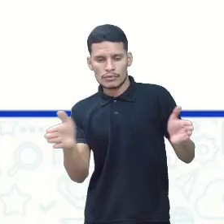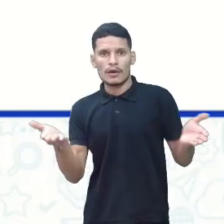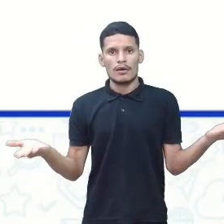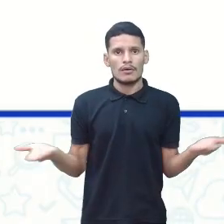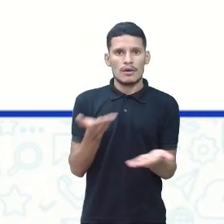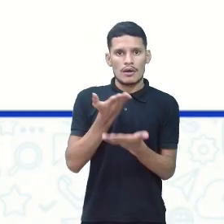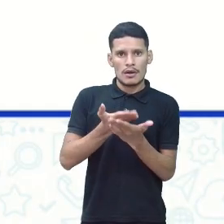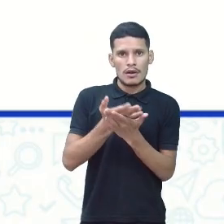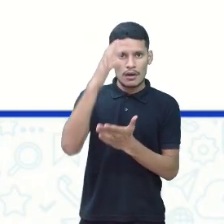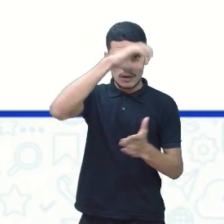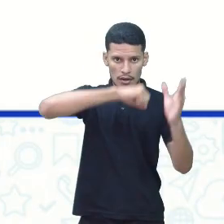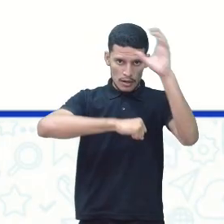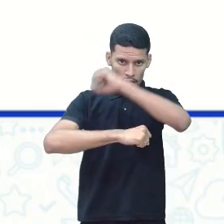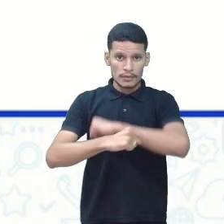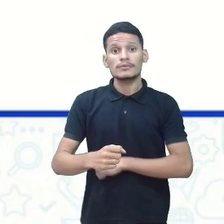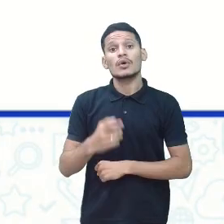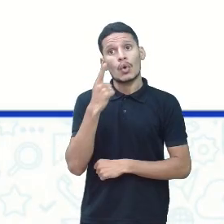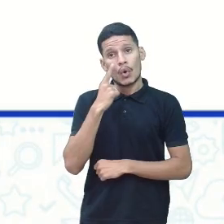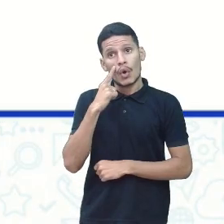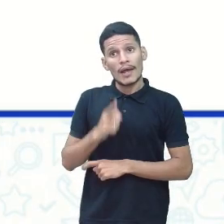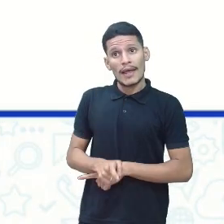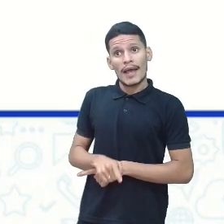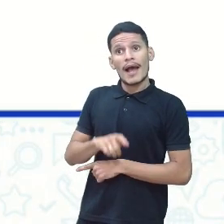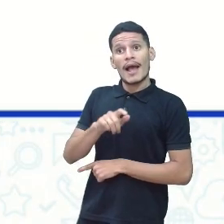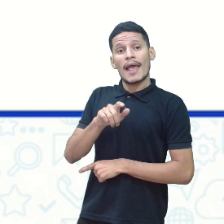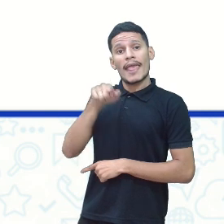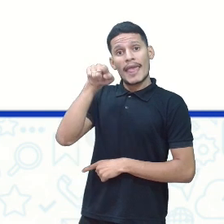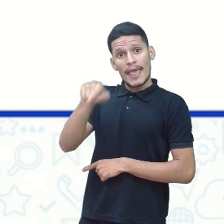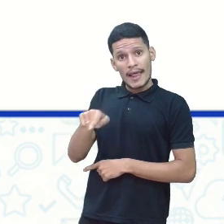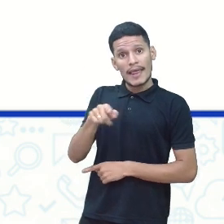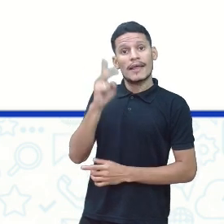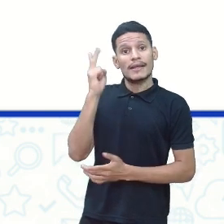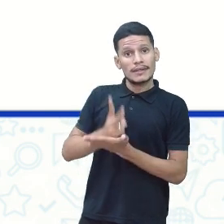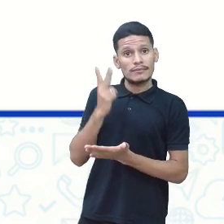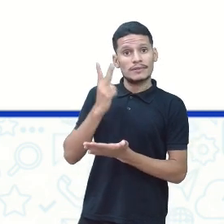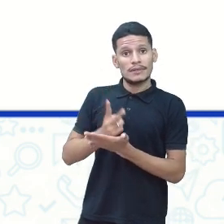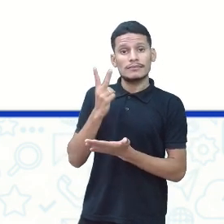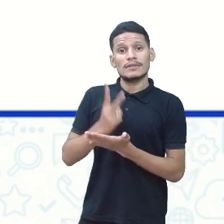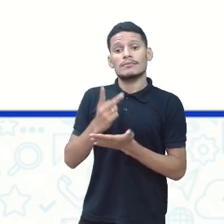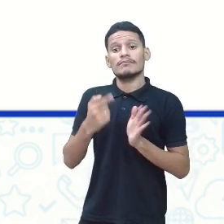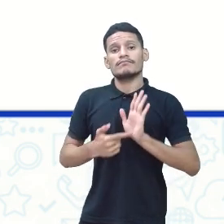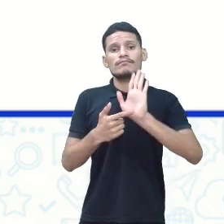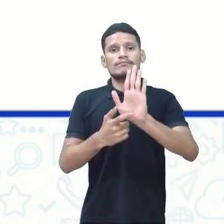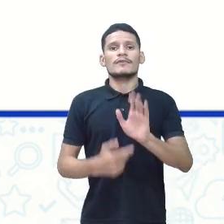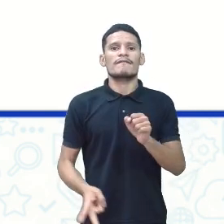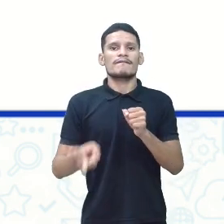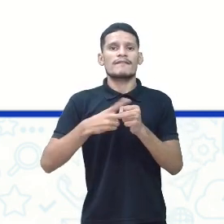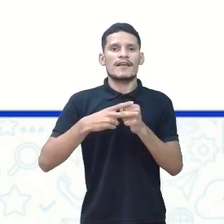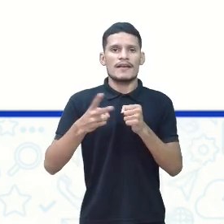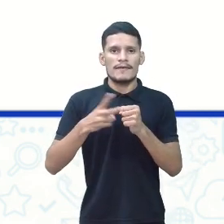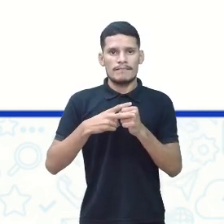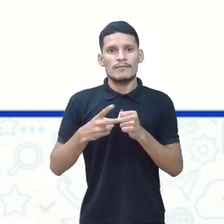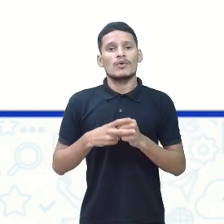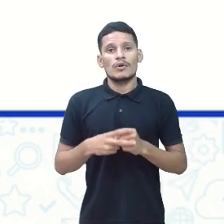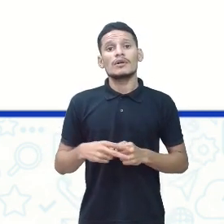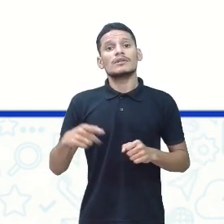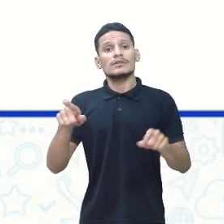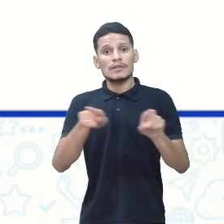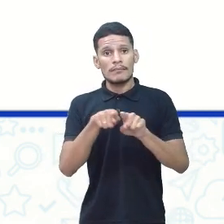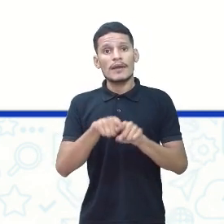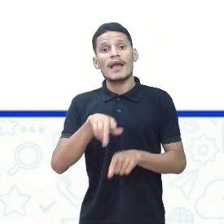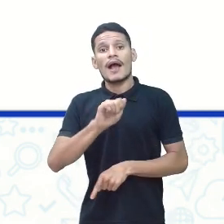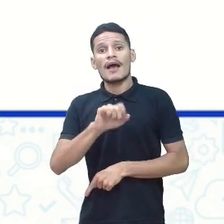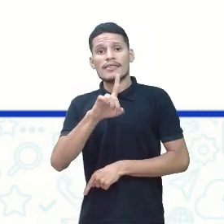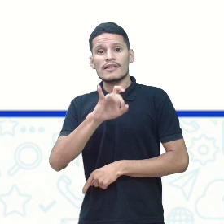Ele, o advérbio, está sempre se referindo a um verbo, a um adjetivo ou